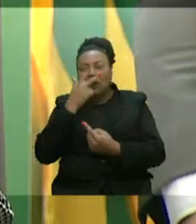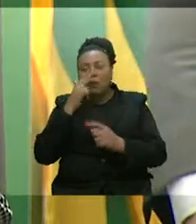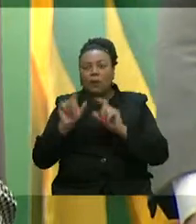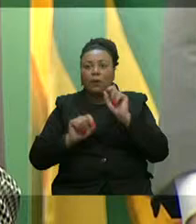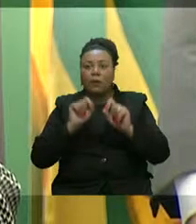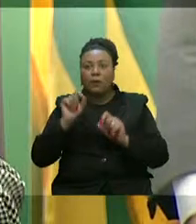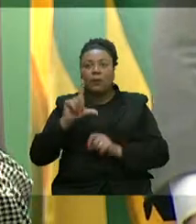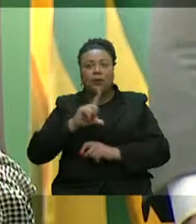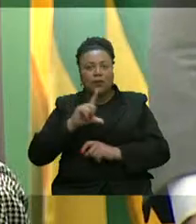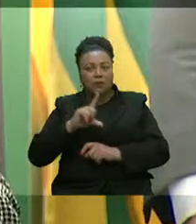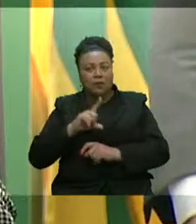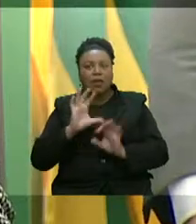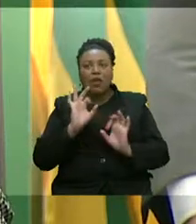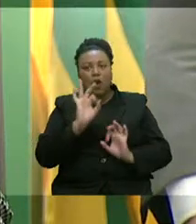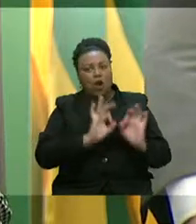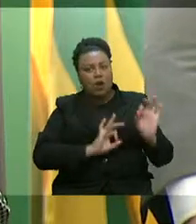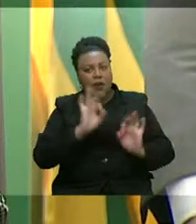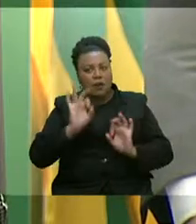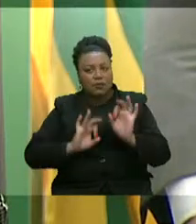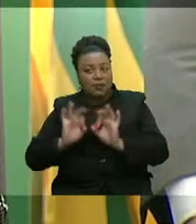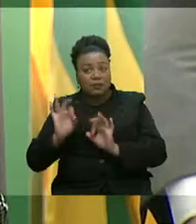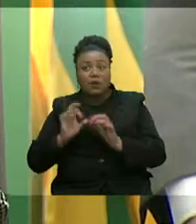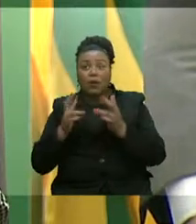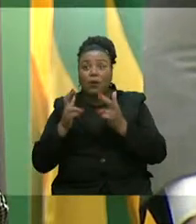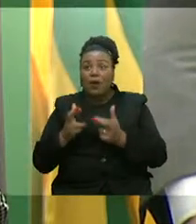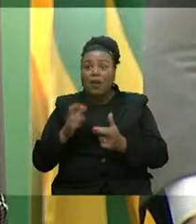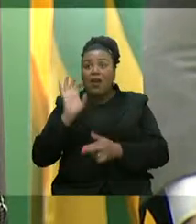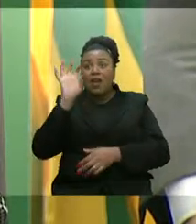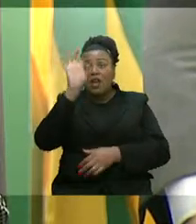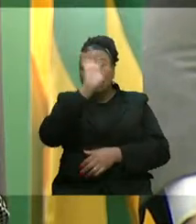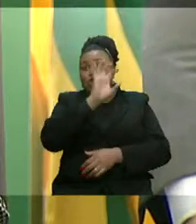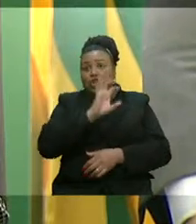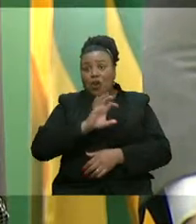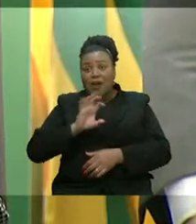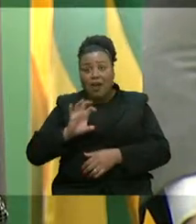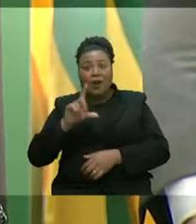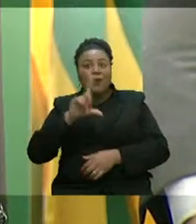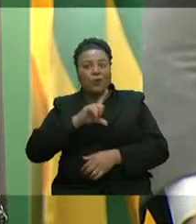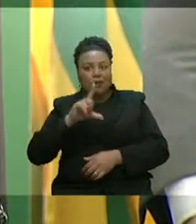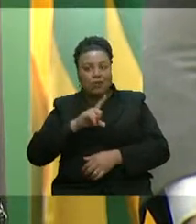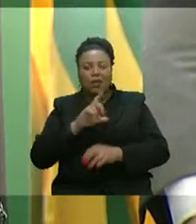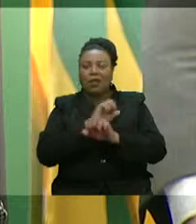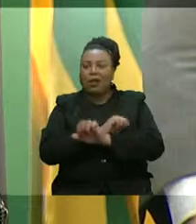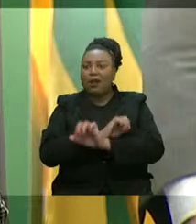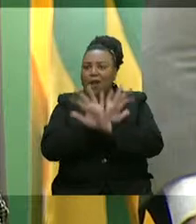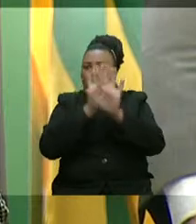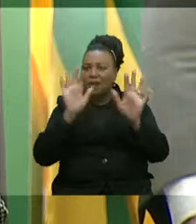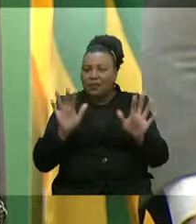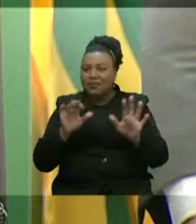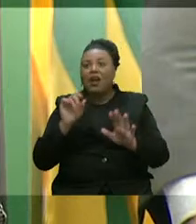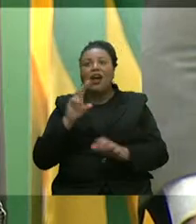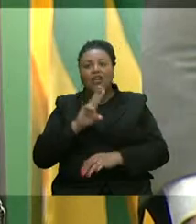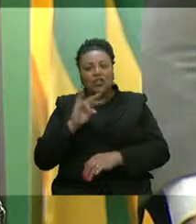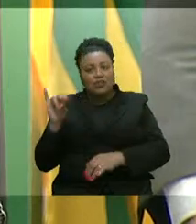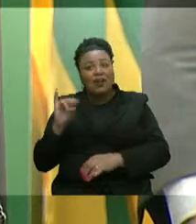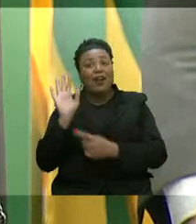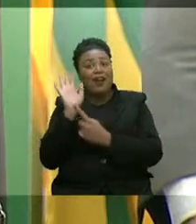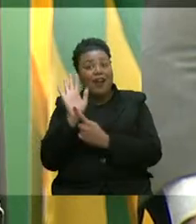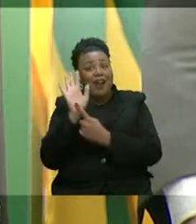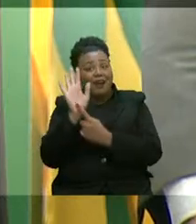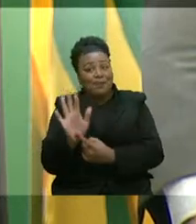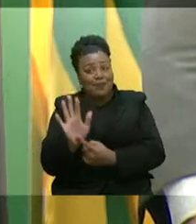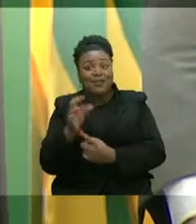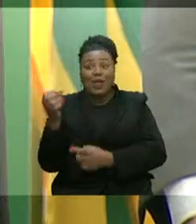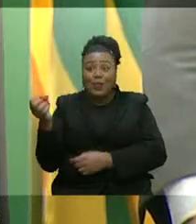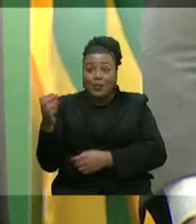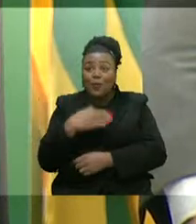com uma organização regional, com transparência, nós vamos apresentar